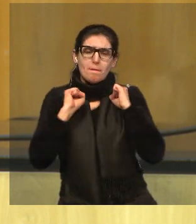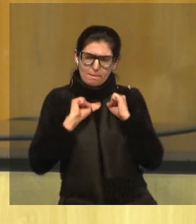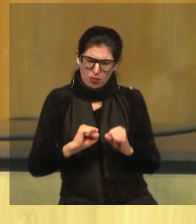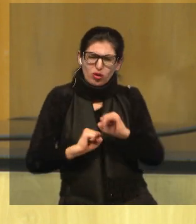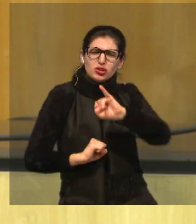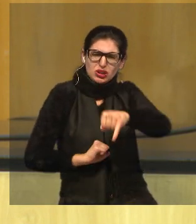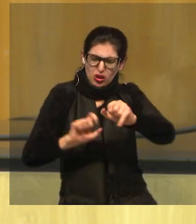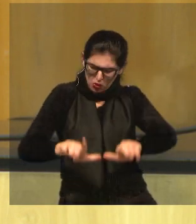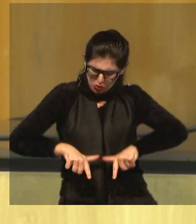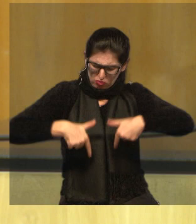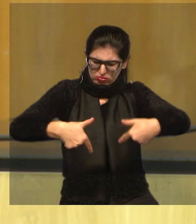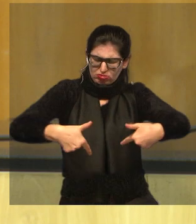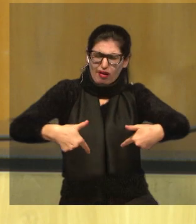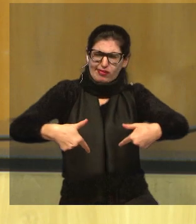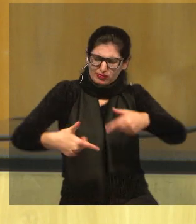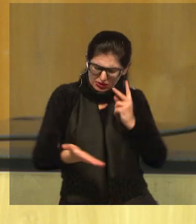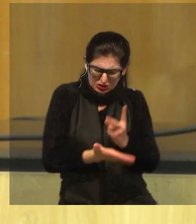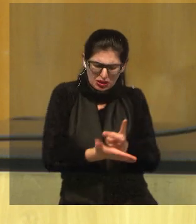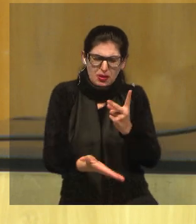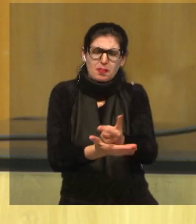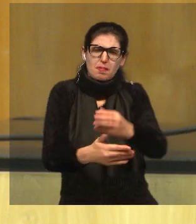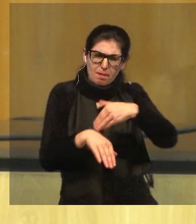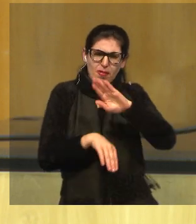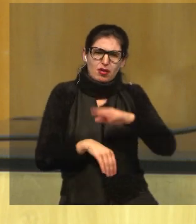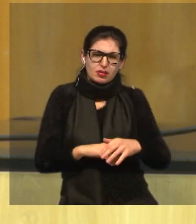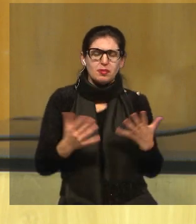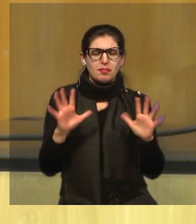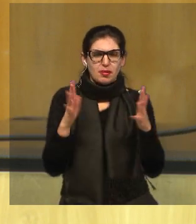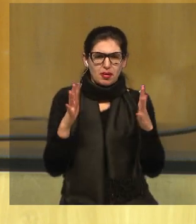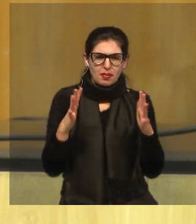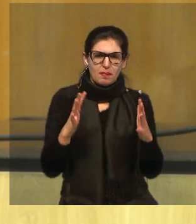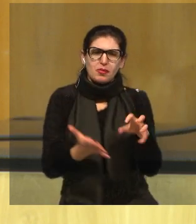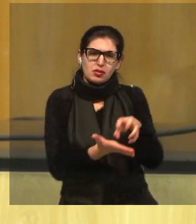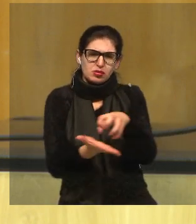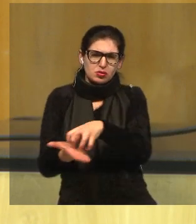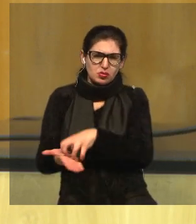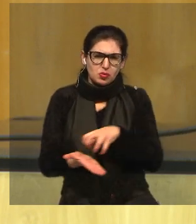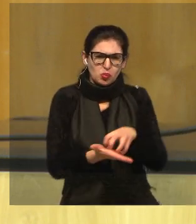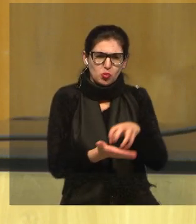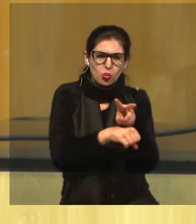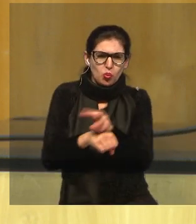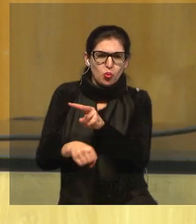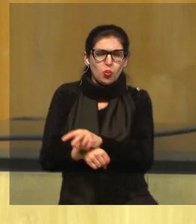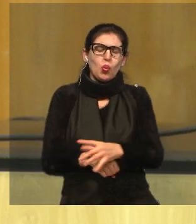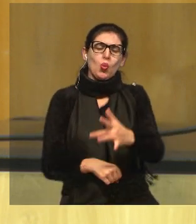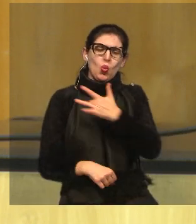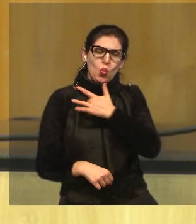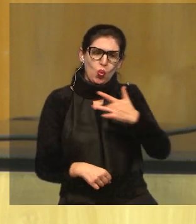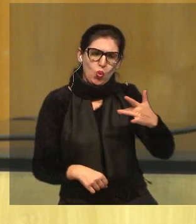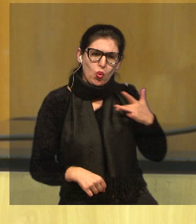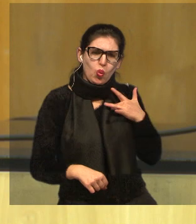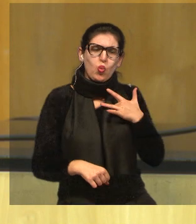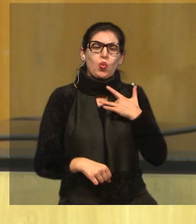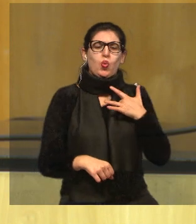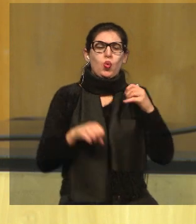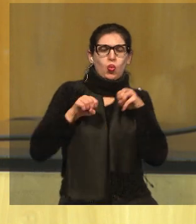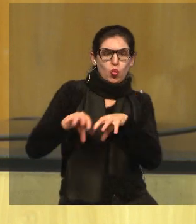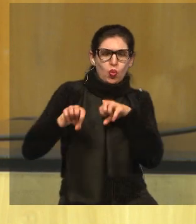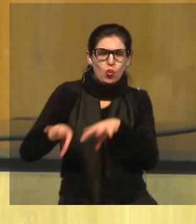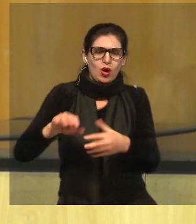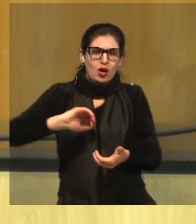Então, eu deixo aqui na minha fala um parabéns a toda a rede protetiva, desde a saúde, assistência,